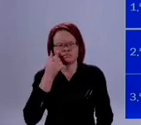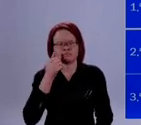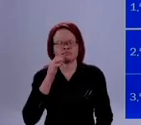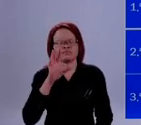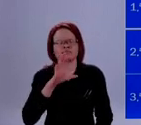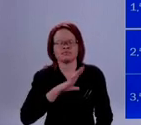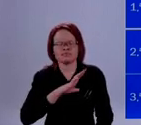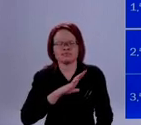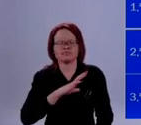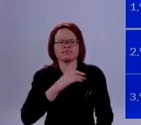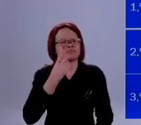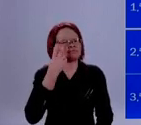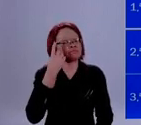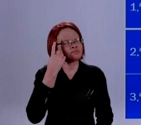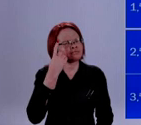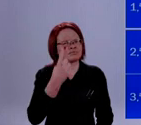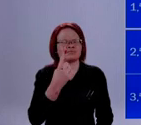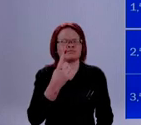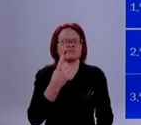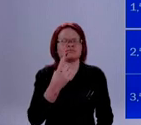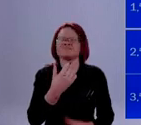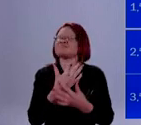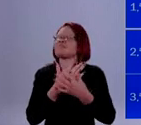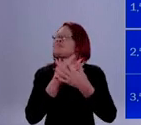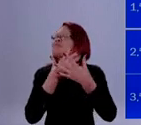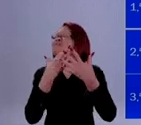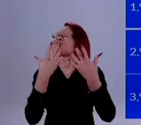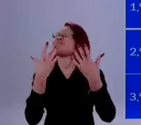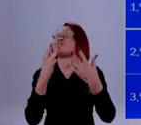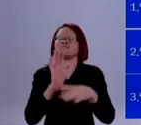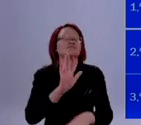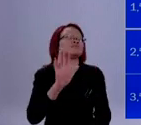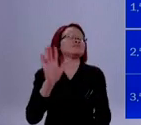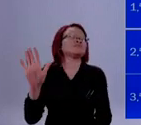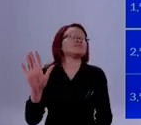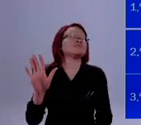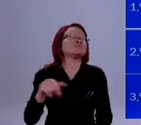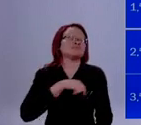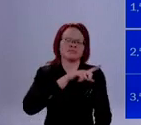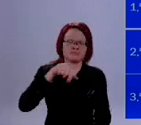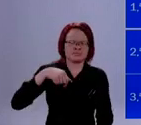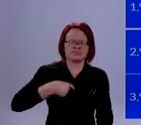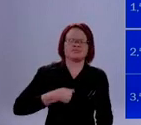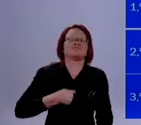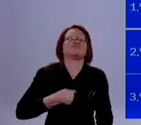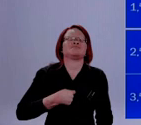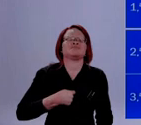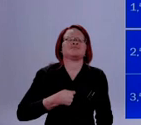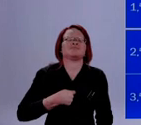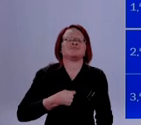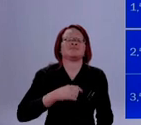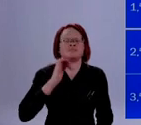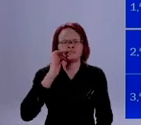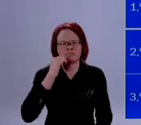e quando temos um objeto de vários possuidores disse nosso